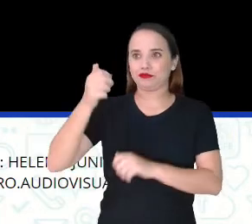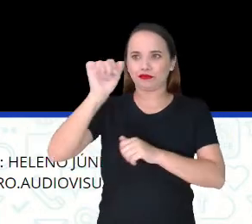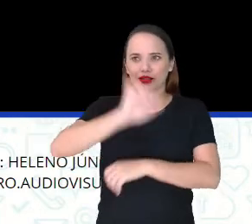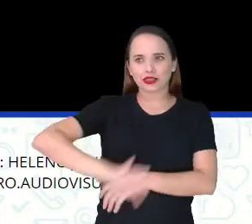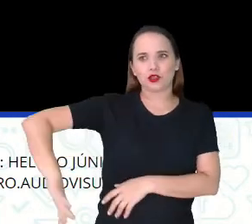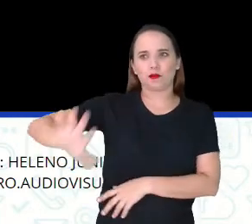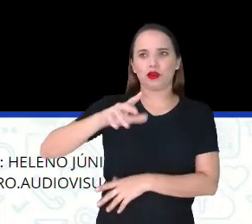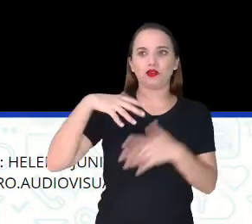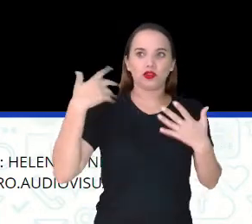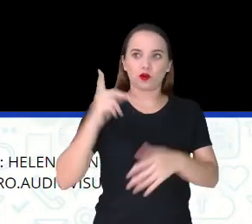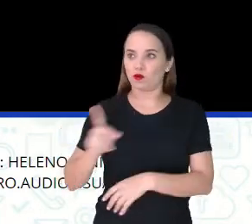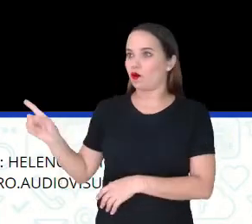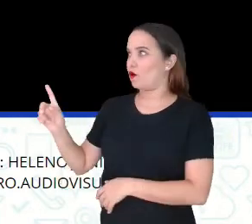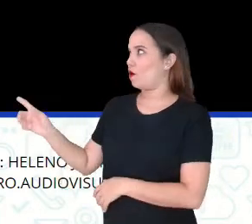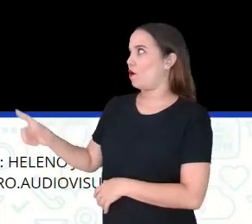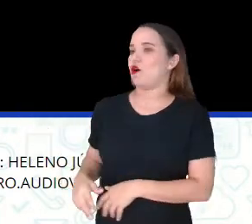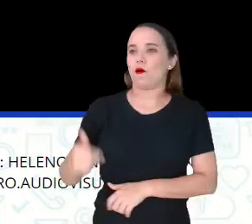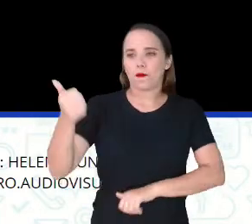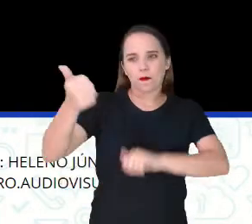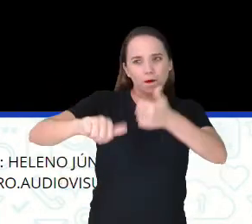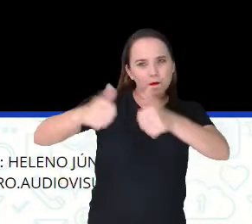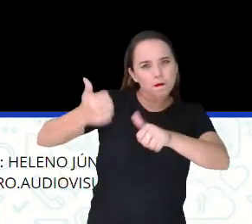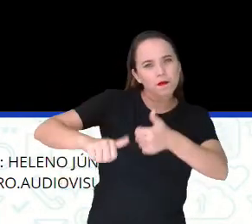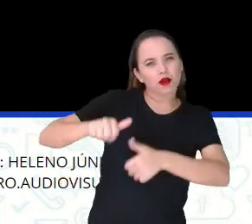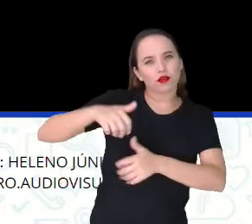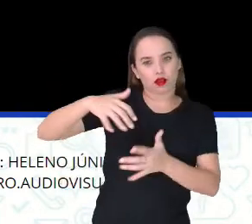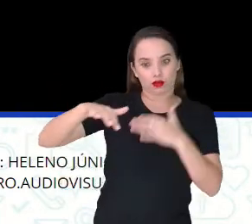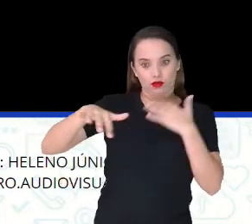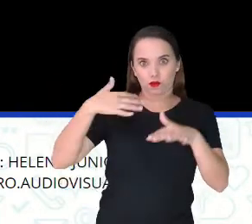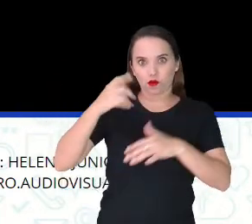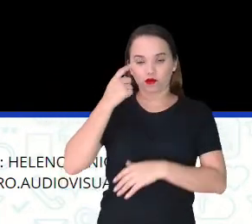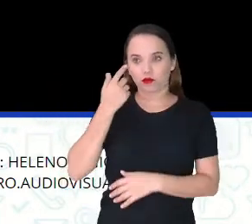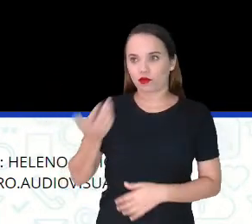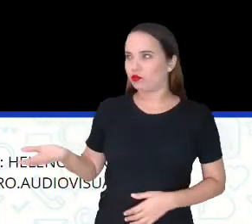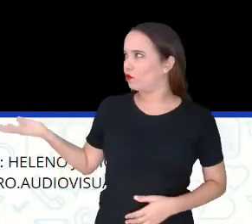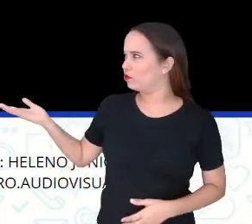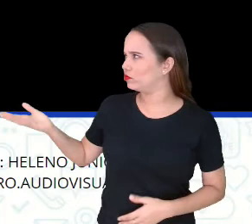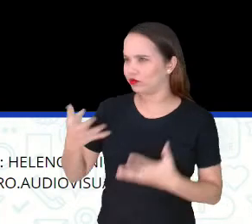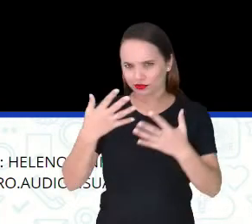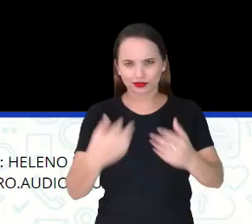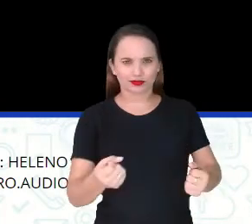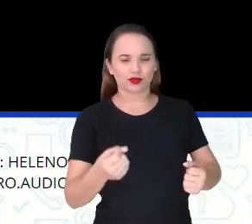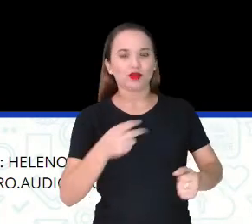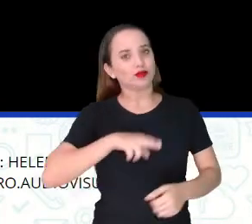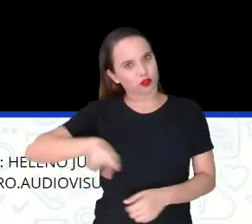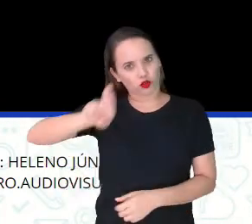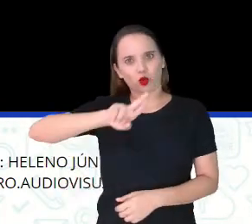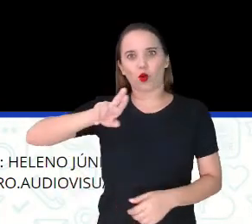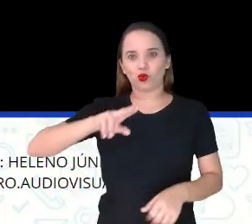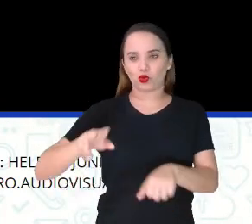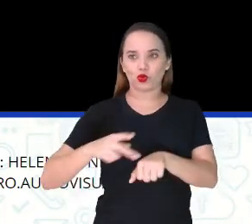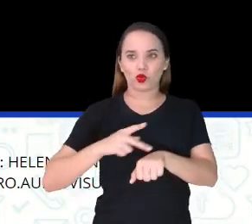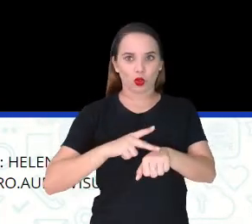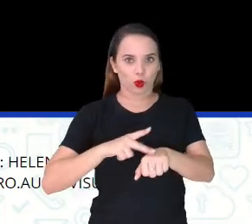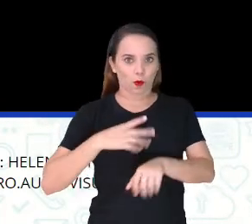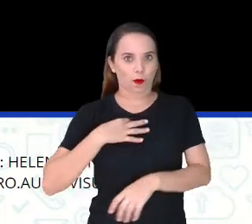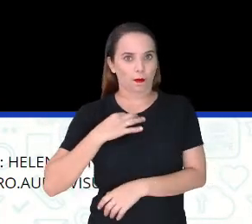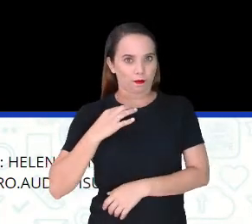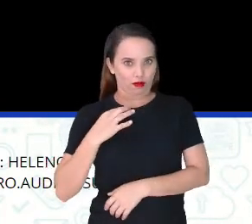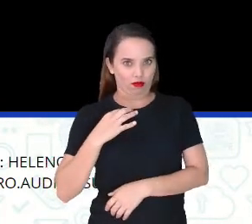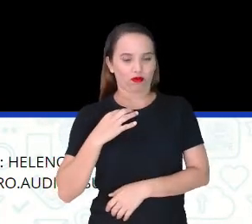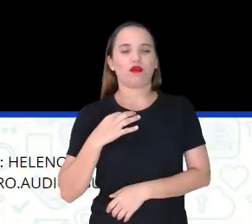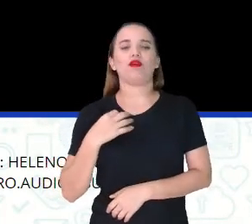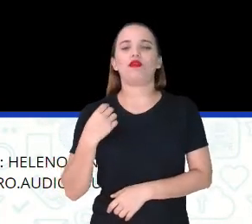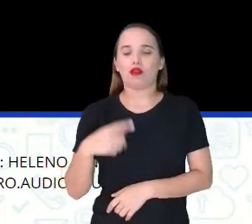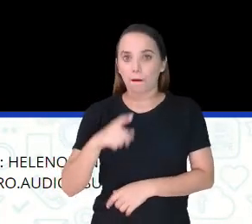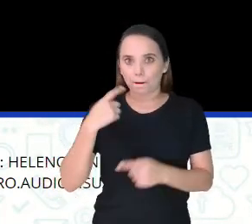de movimento, eu já convido vocês a analisar esse movimento que está aí. Eu estou de roupa preta e eu botei no fundo preto justamente